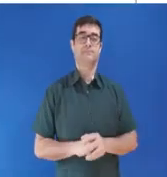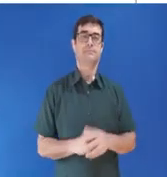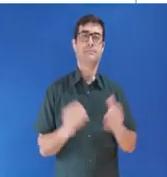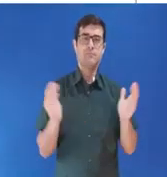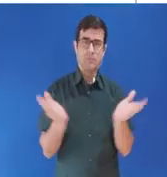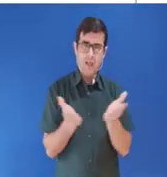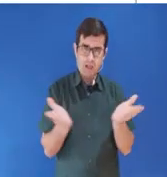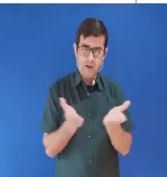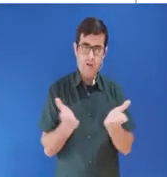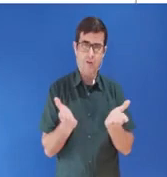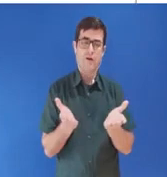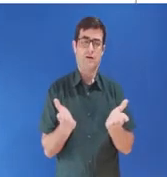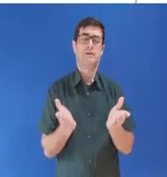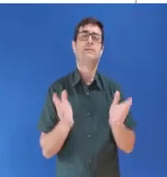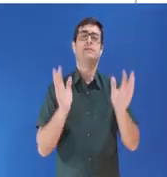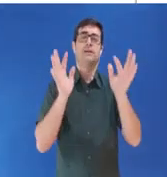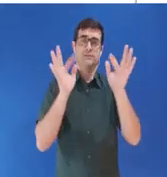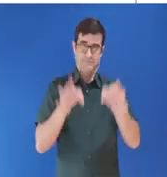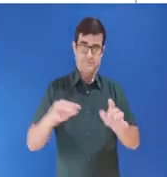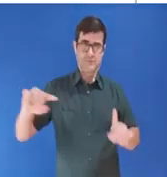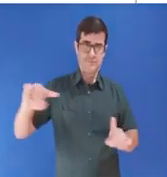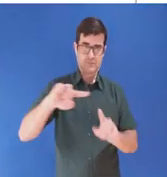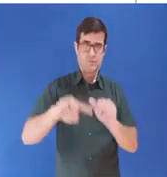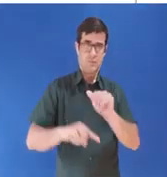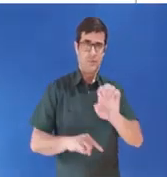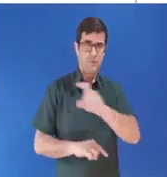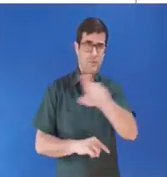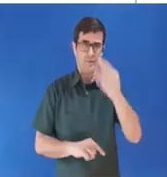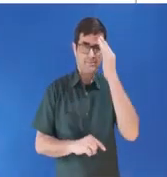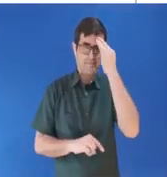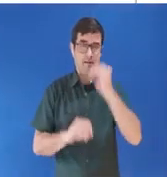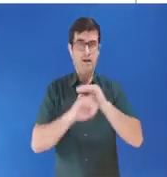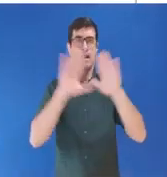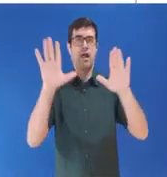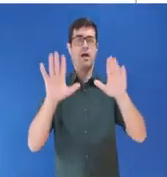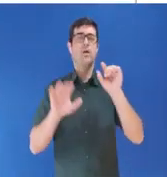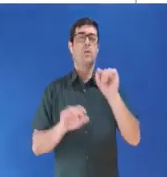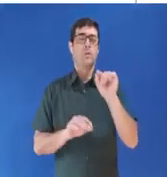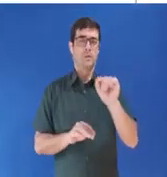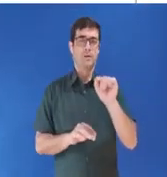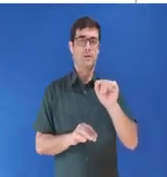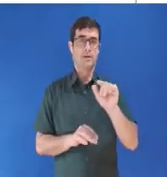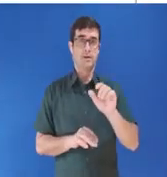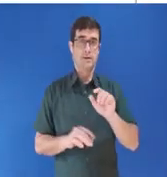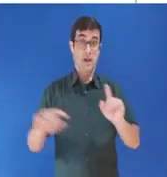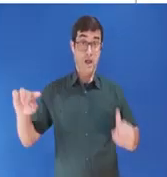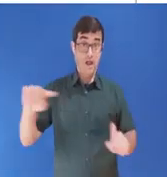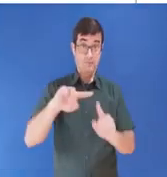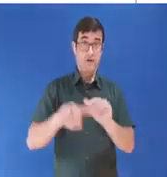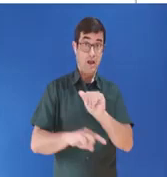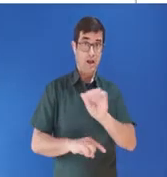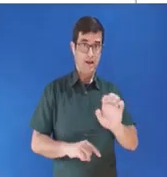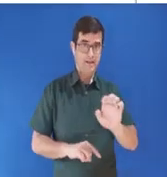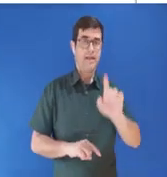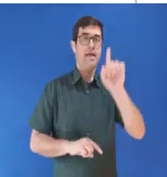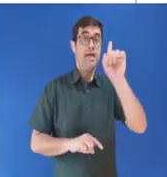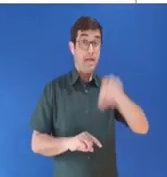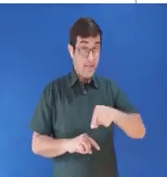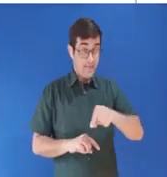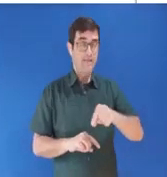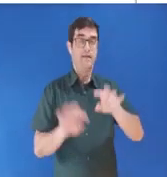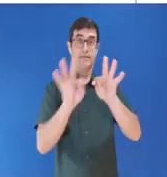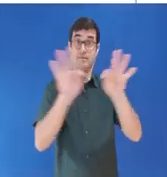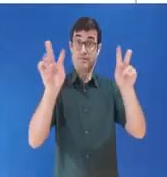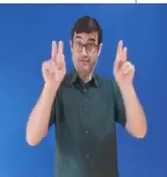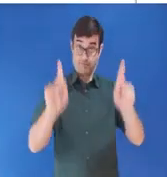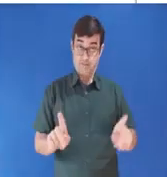eletrônica. Então tem que ficar bem claro para vocês, principalmente, que a afinidade eletrônica ela é uma propriedade que está relacionada